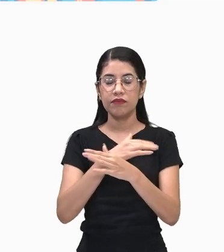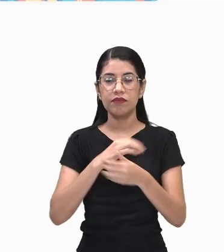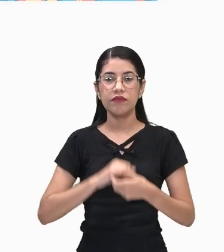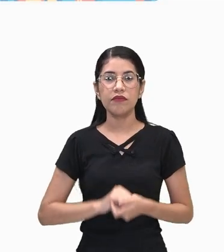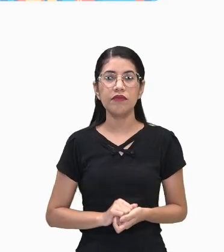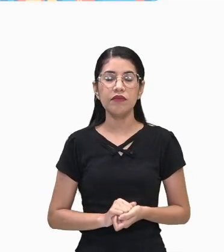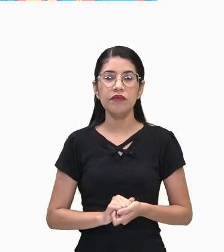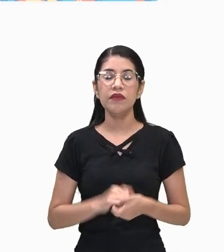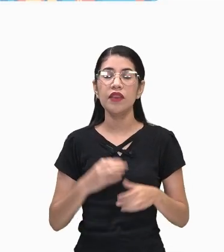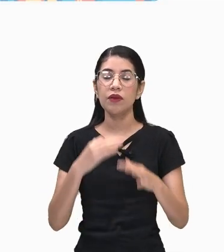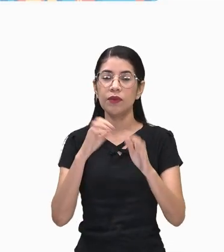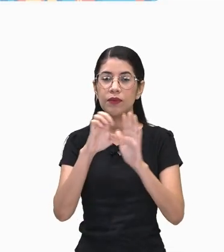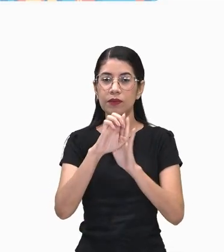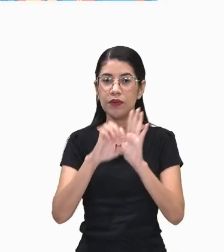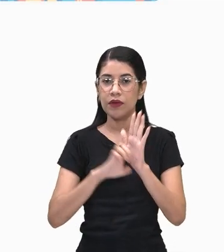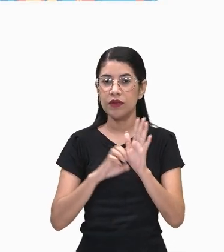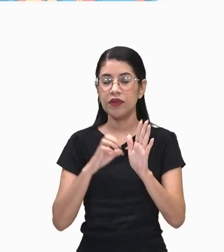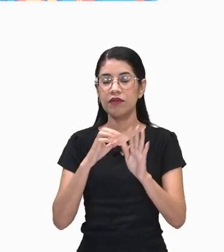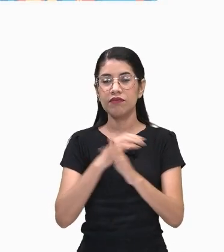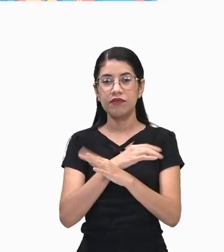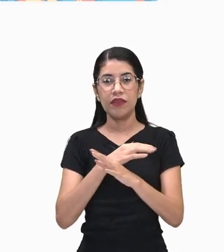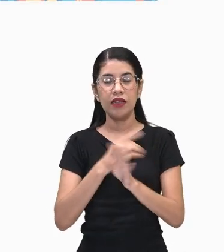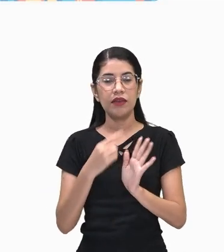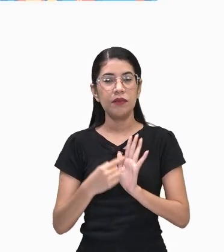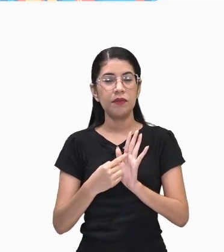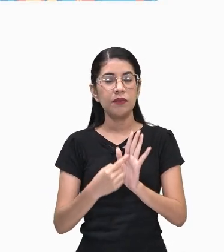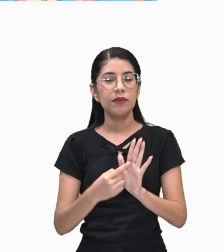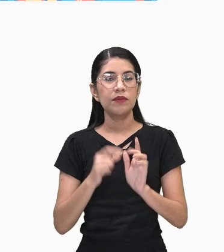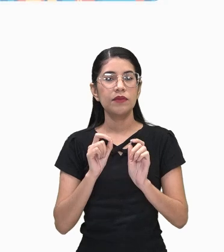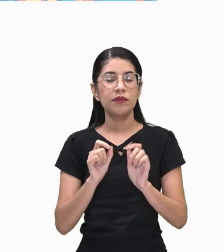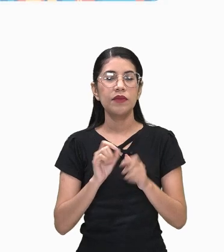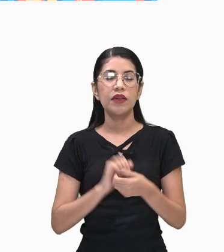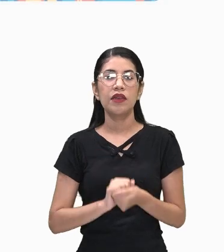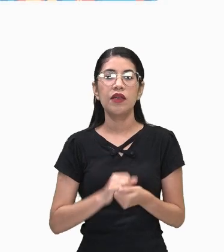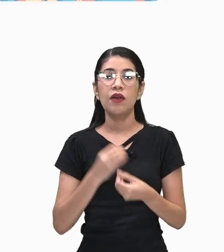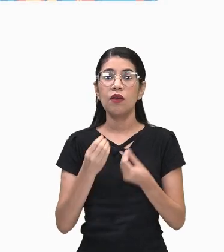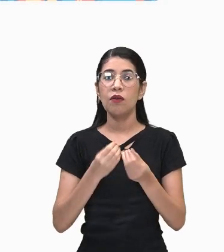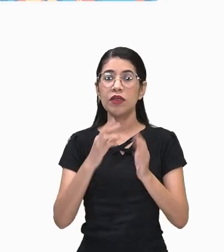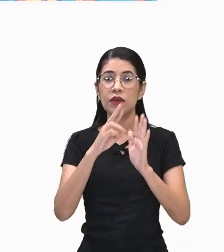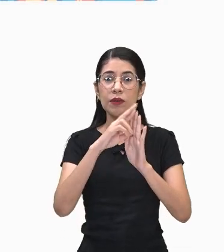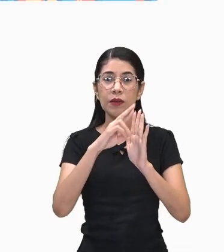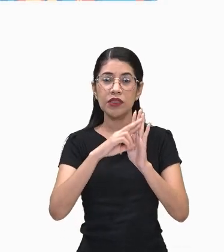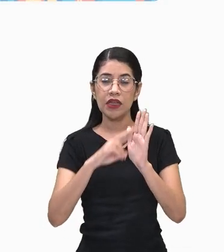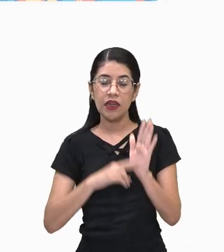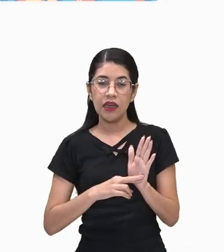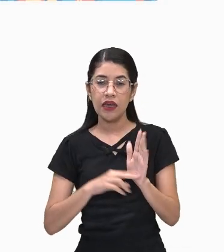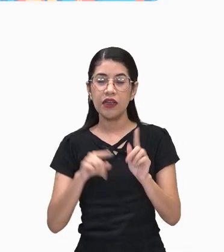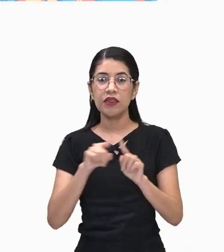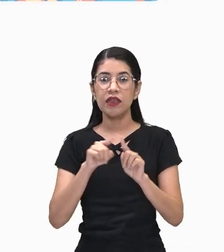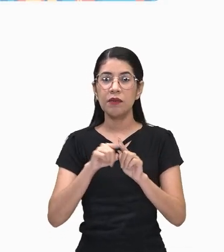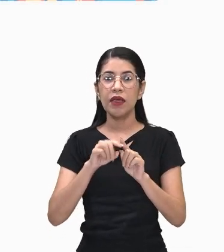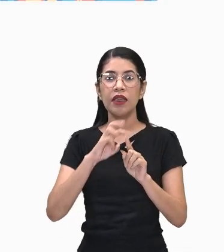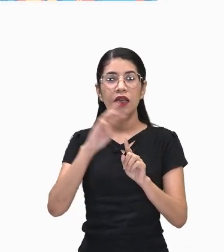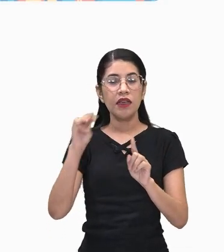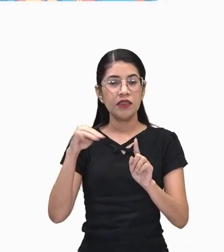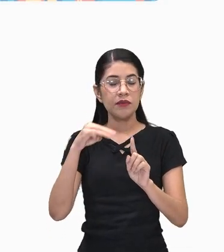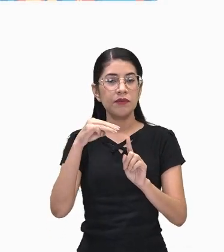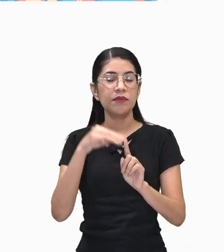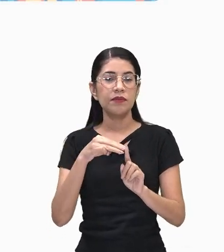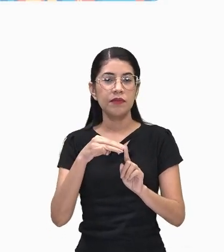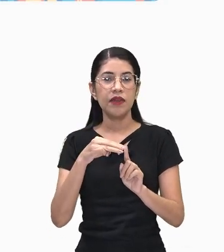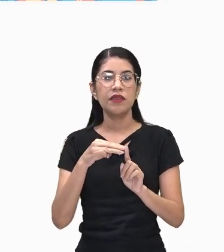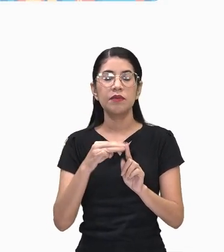o Estatuto da Cidade, ele vai aí trazer as diretrizes, as metas, né, para